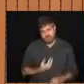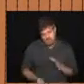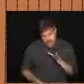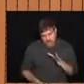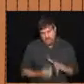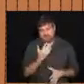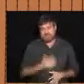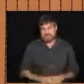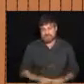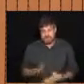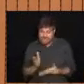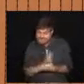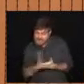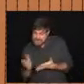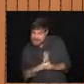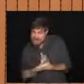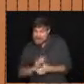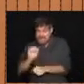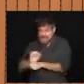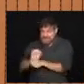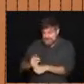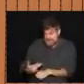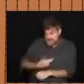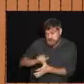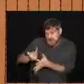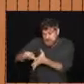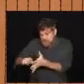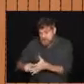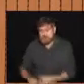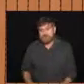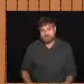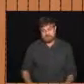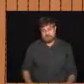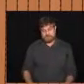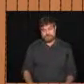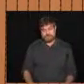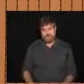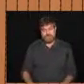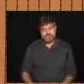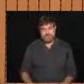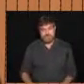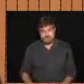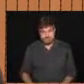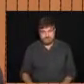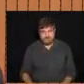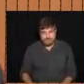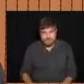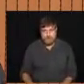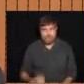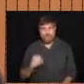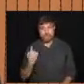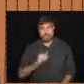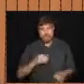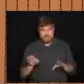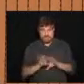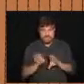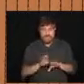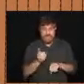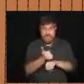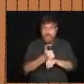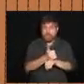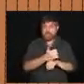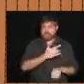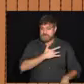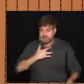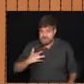dizer se a cirurgia será feita naquele momento ou vai aguardar um pouco mais. Fora isso, nós estamos com os profissionais de